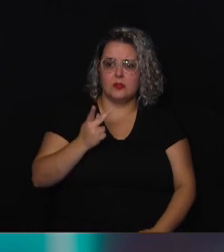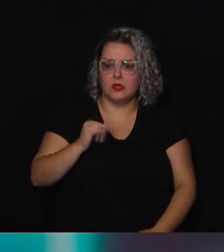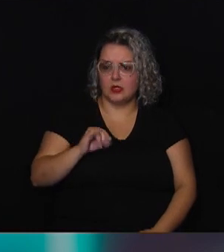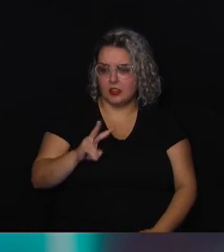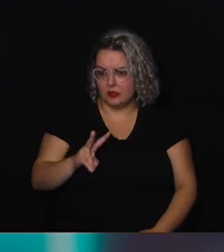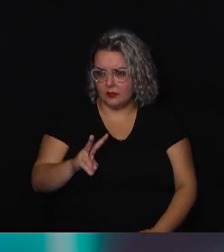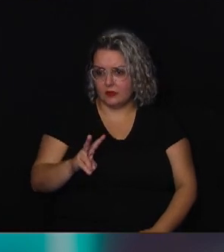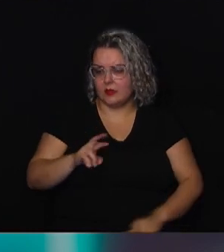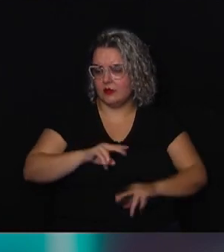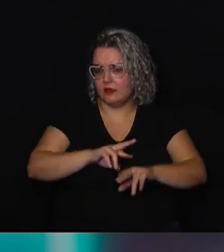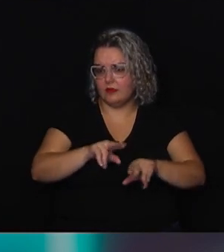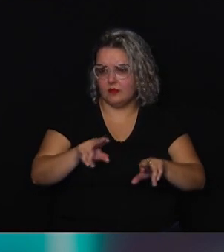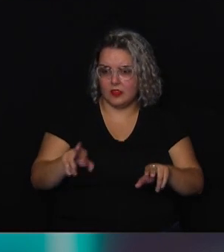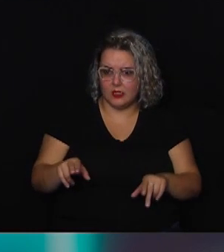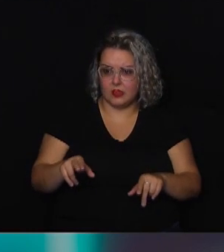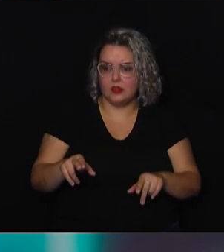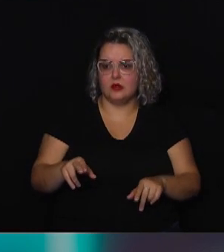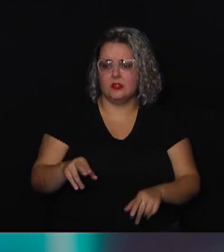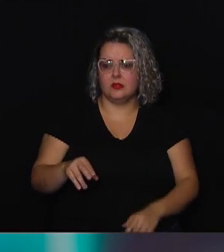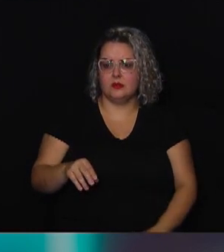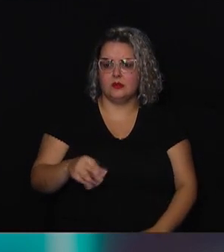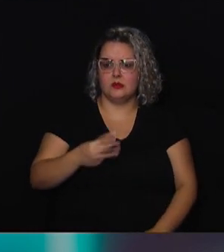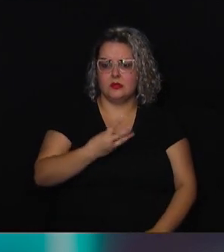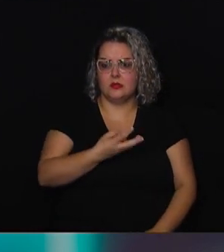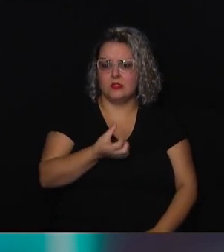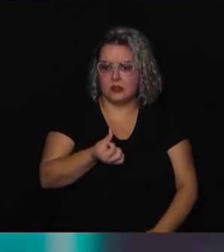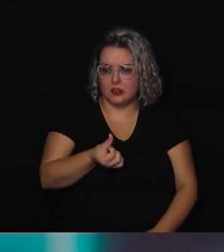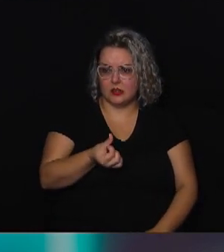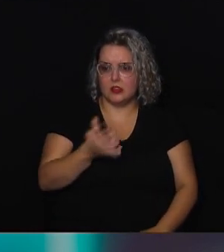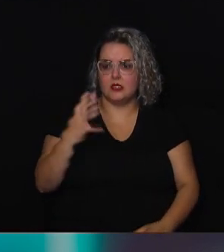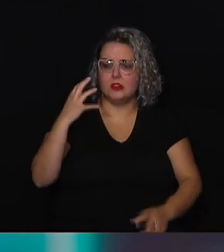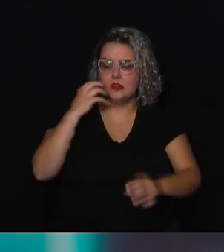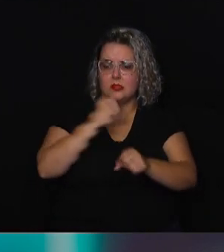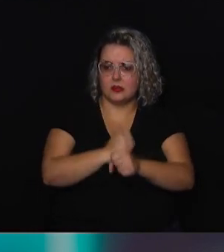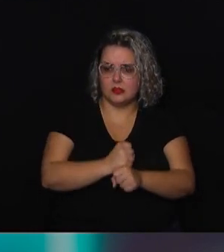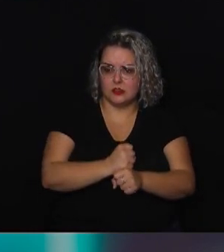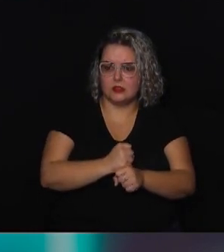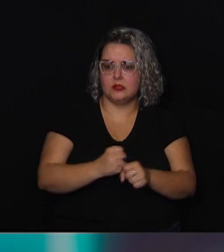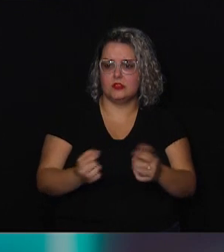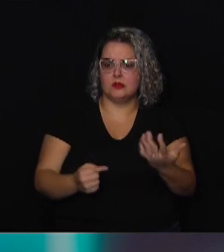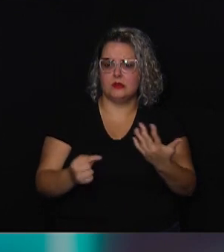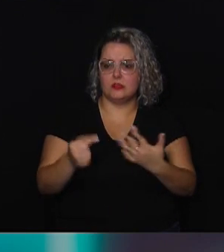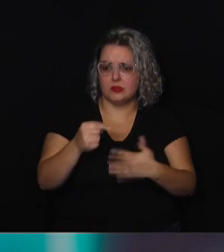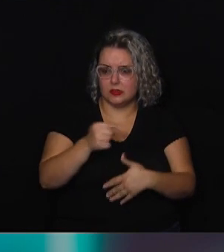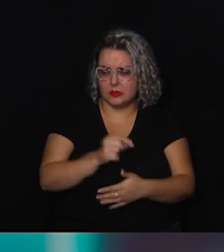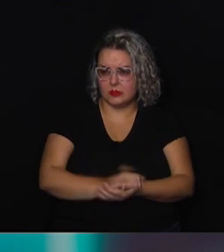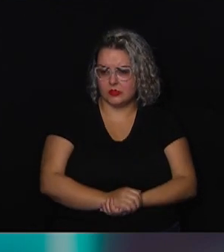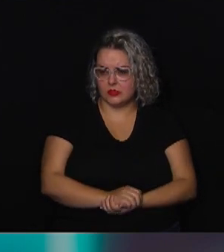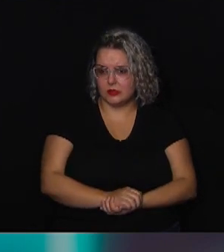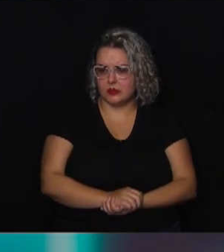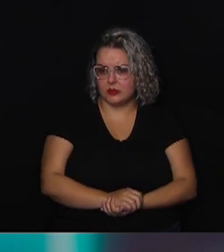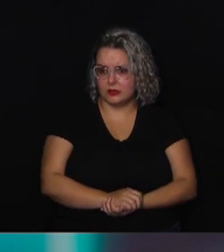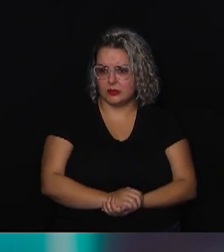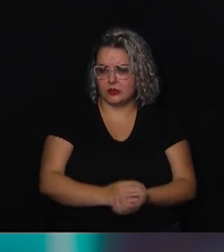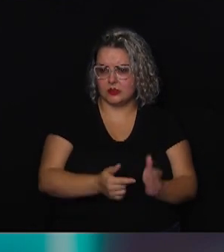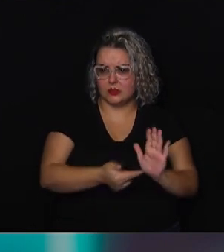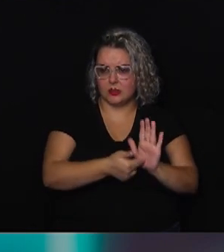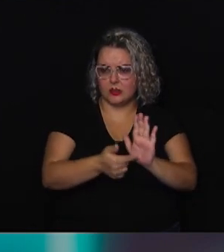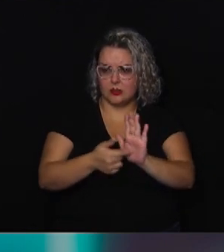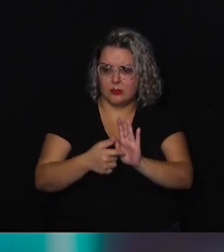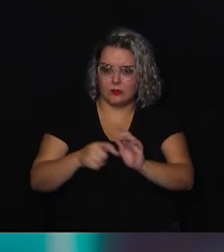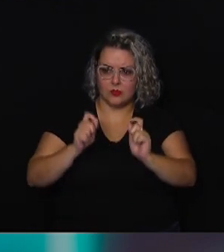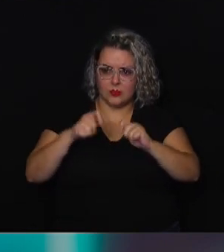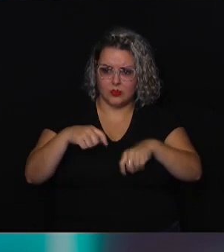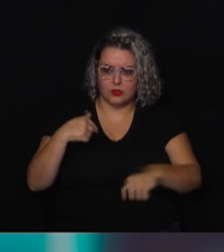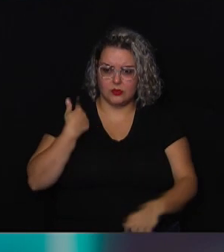enfim. São 36, né, o total desses indicadores, que a gente demonstra aí a efetividade dos